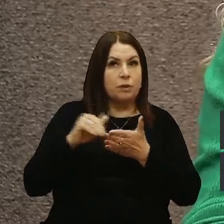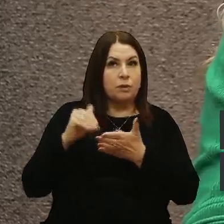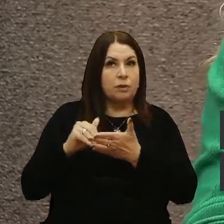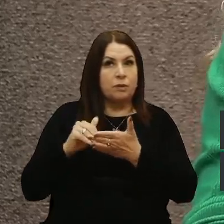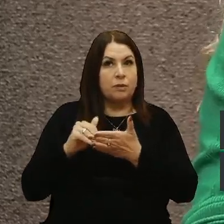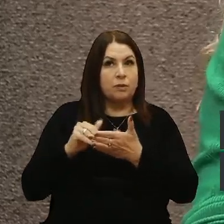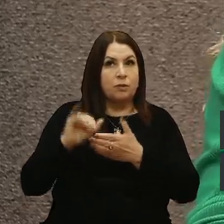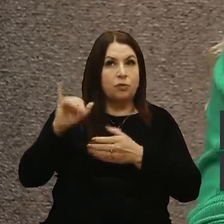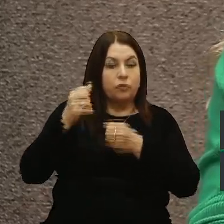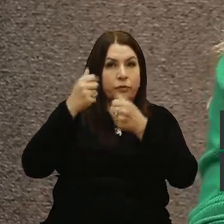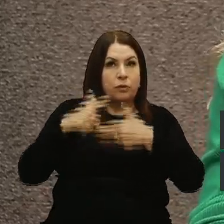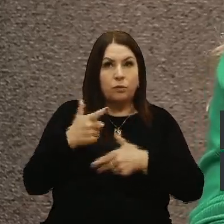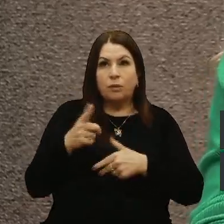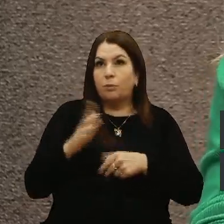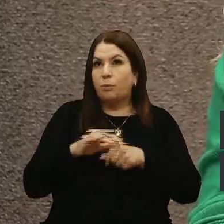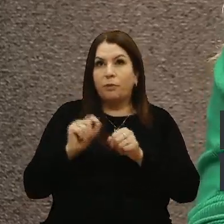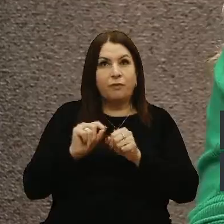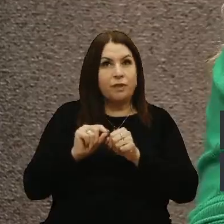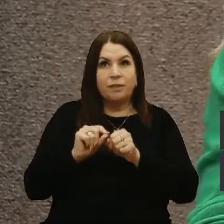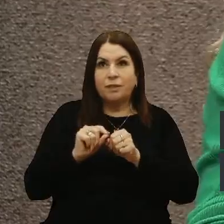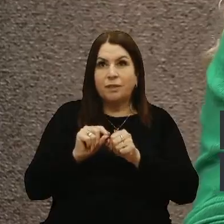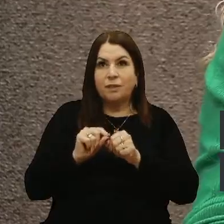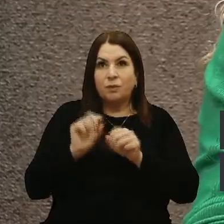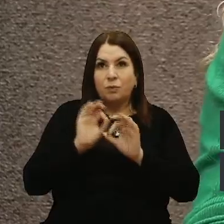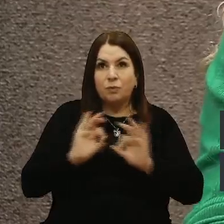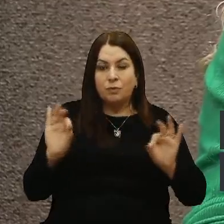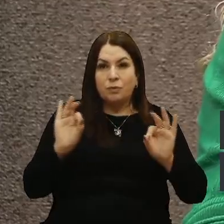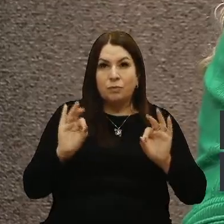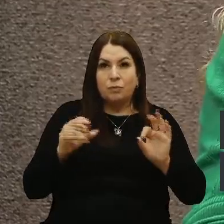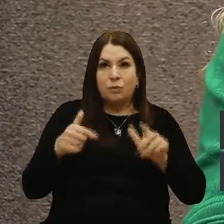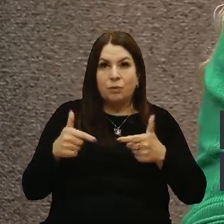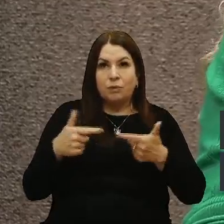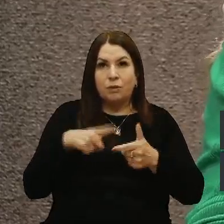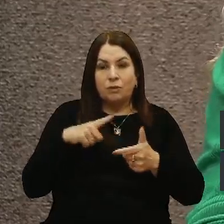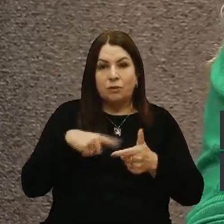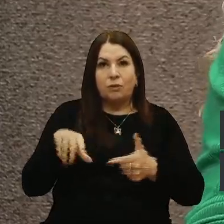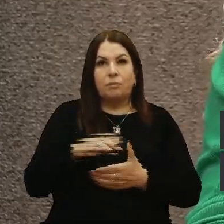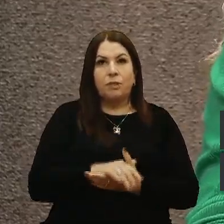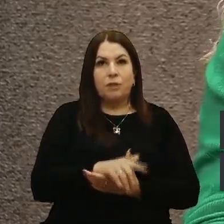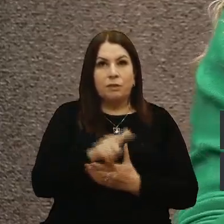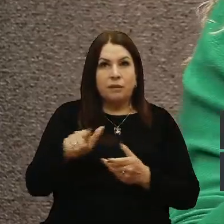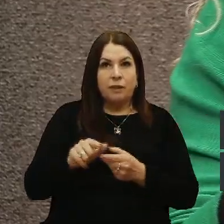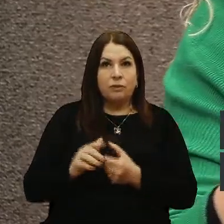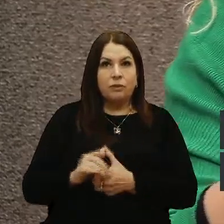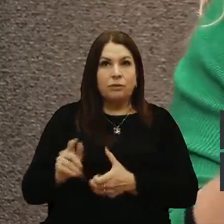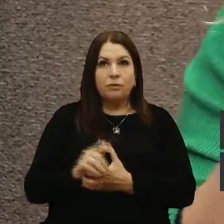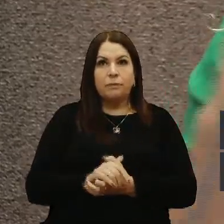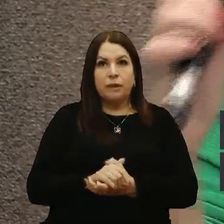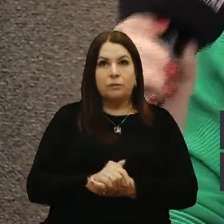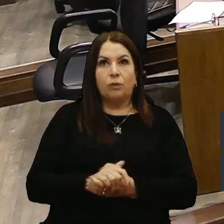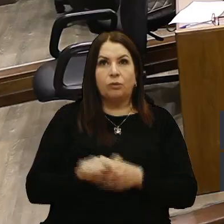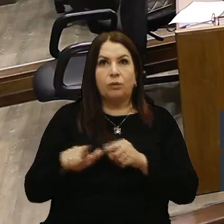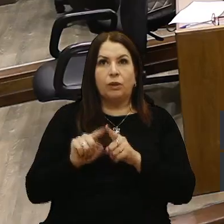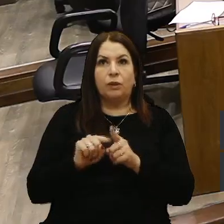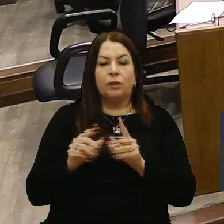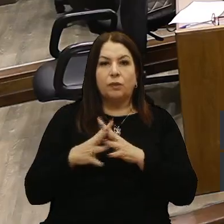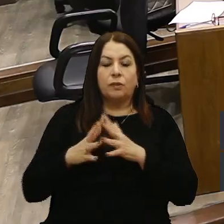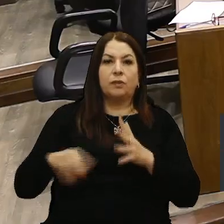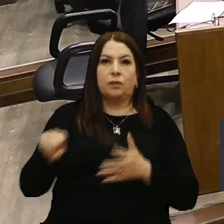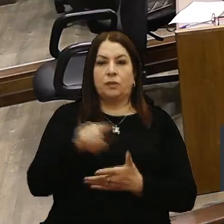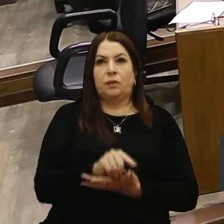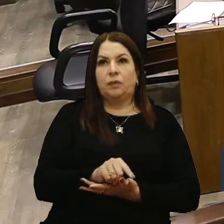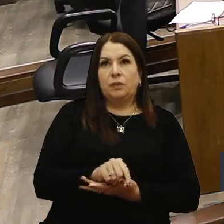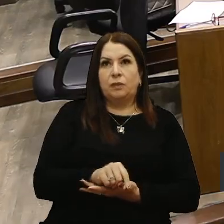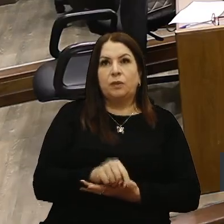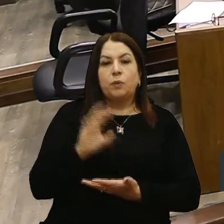estão justificando que não tem mais como fazer o simples serviço que se tinha. Então, está complicada essa administração. E aí acontece o